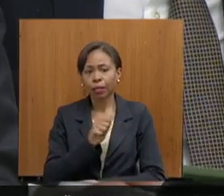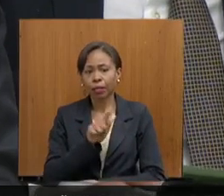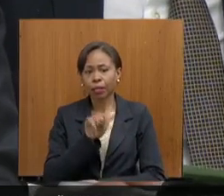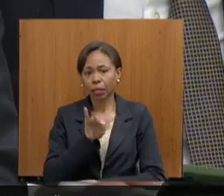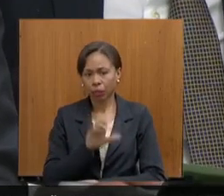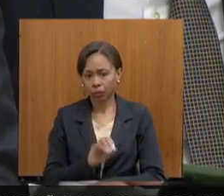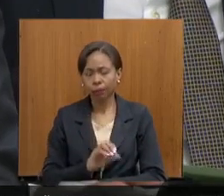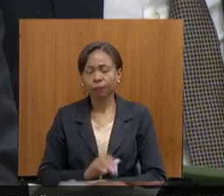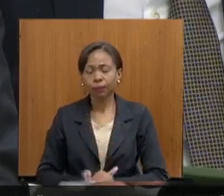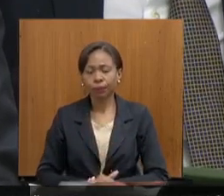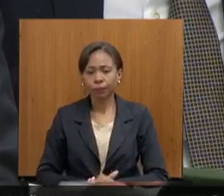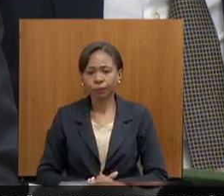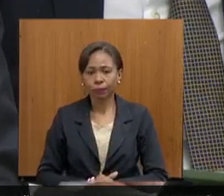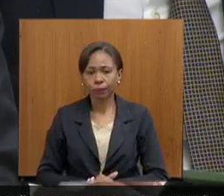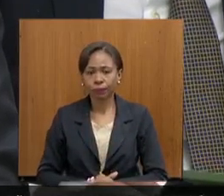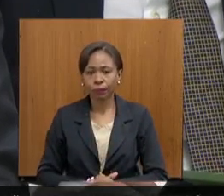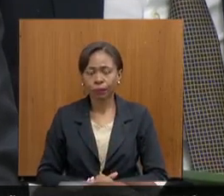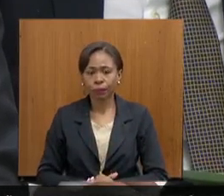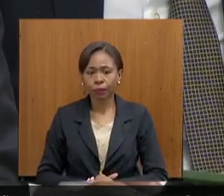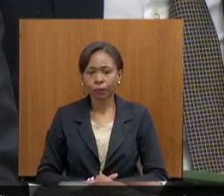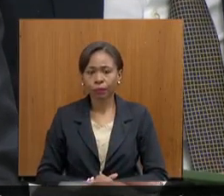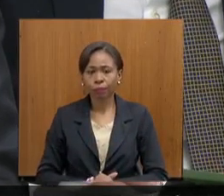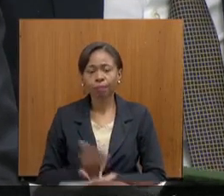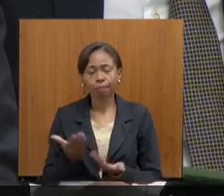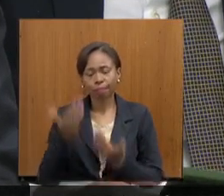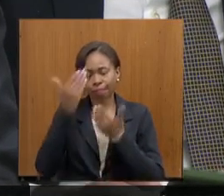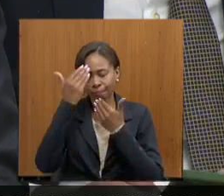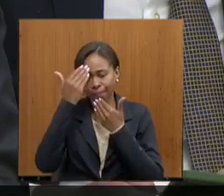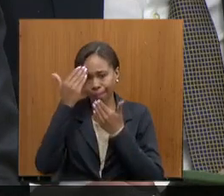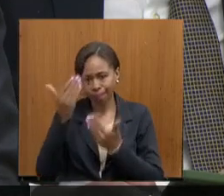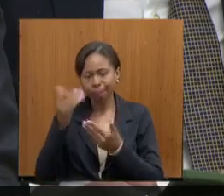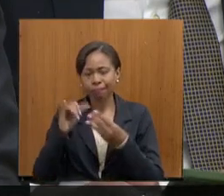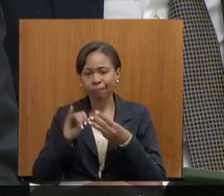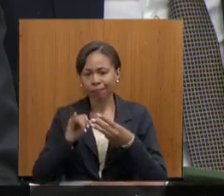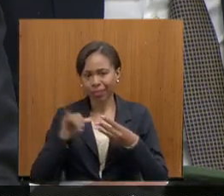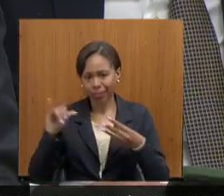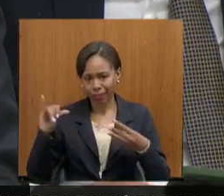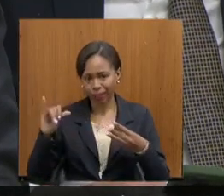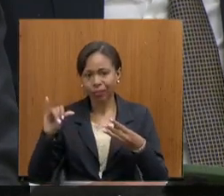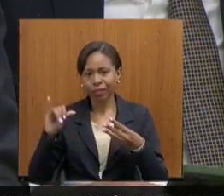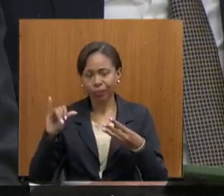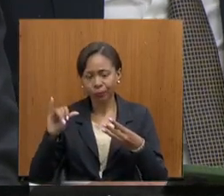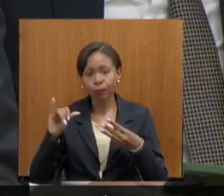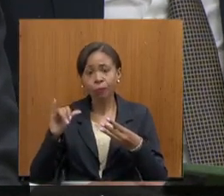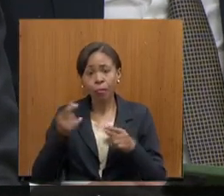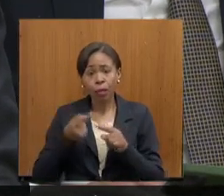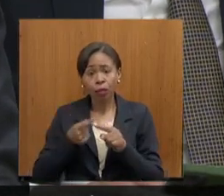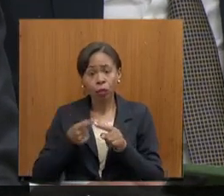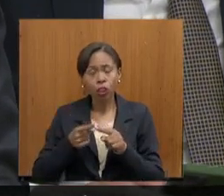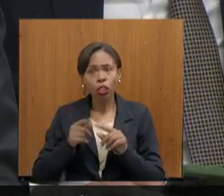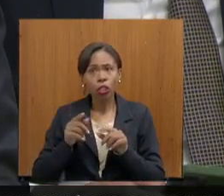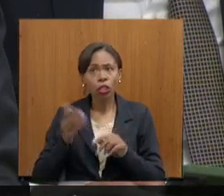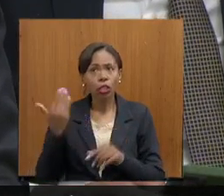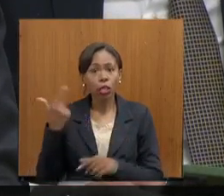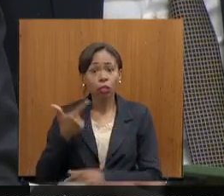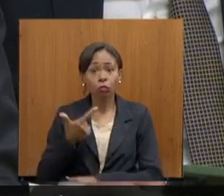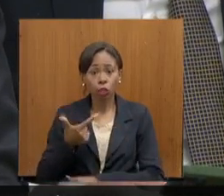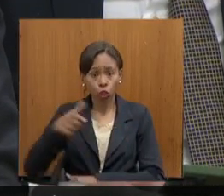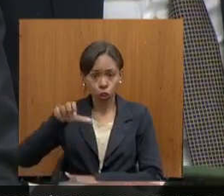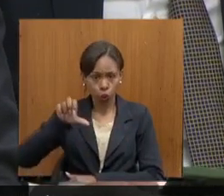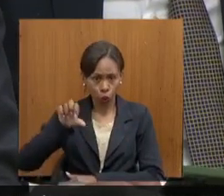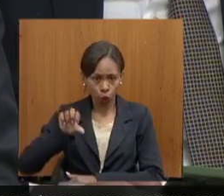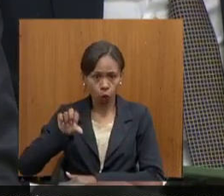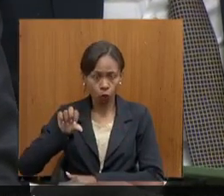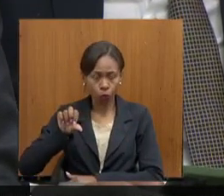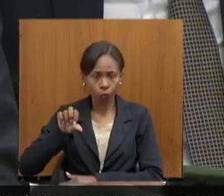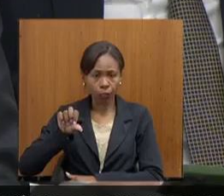Quero agradecer também a Cemig por ter feito a reunião no dia 29